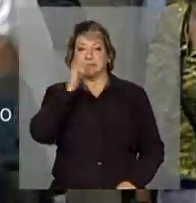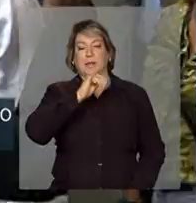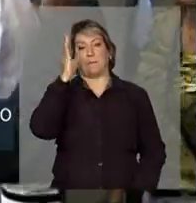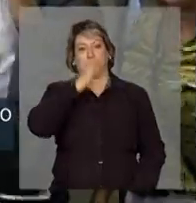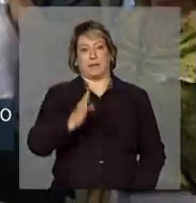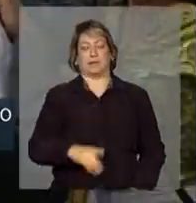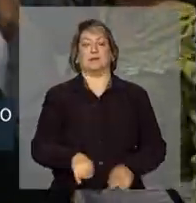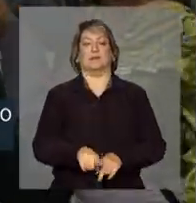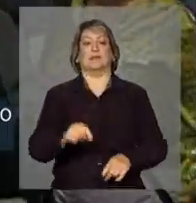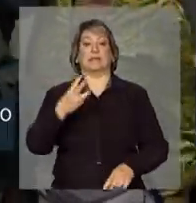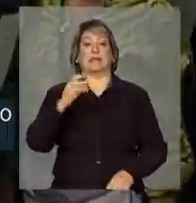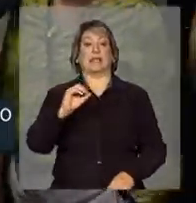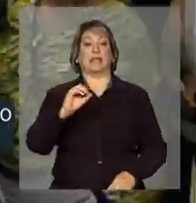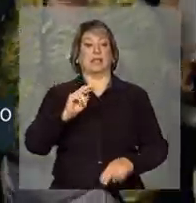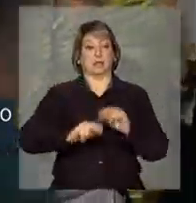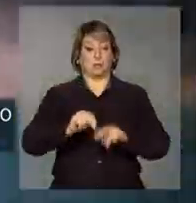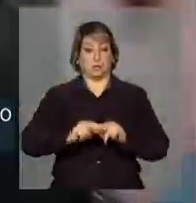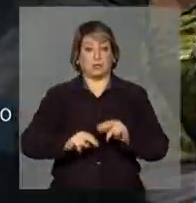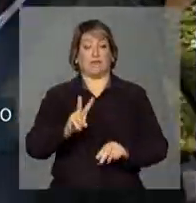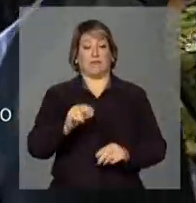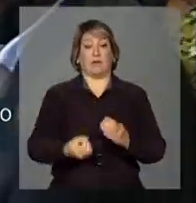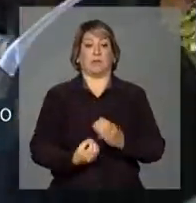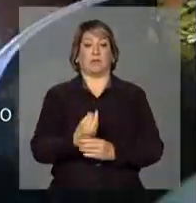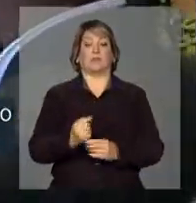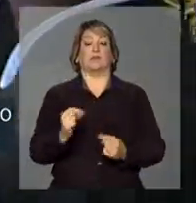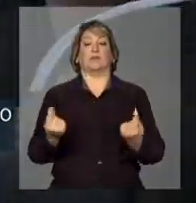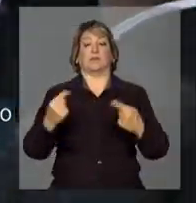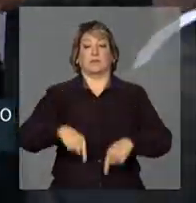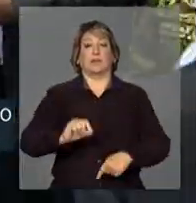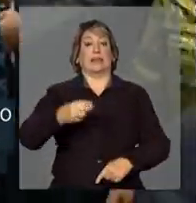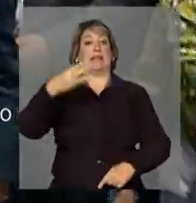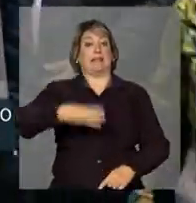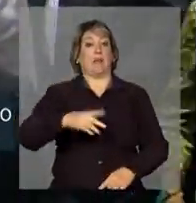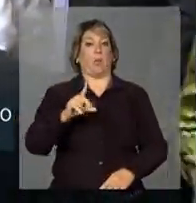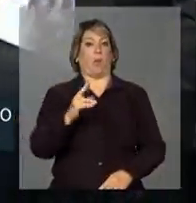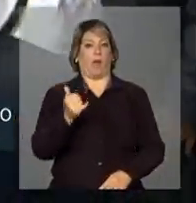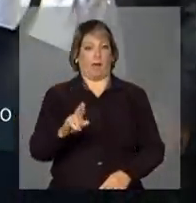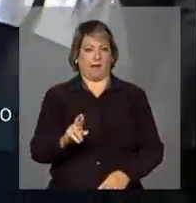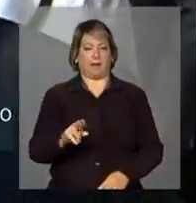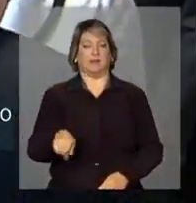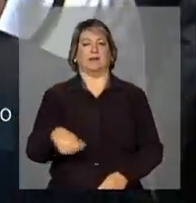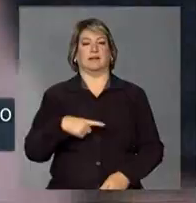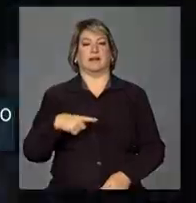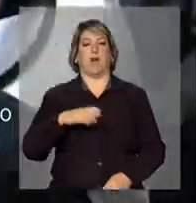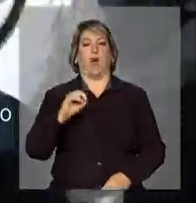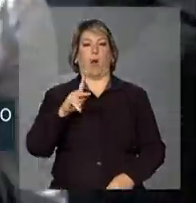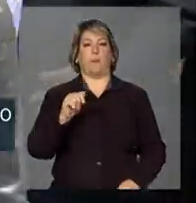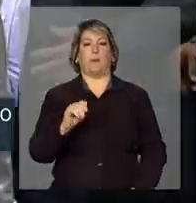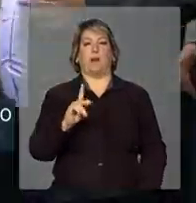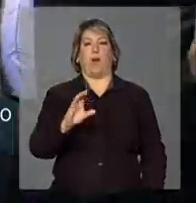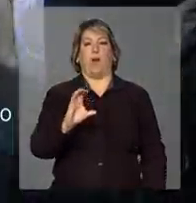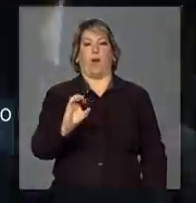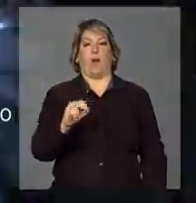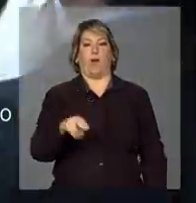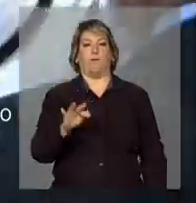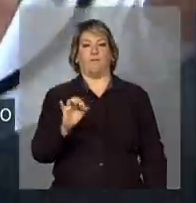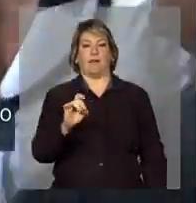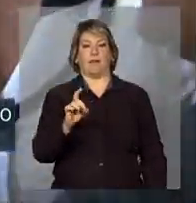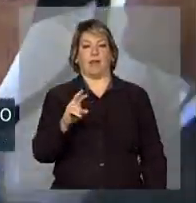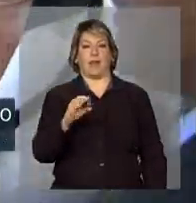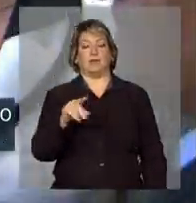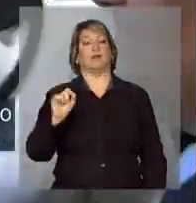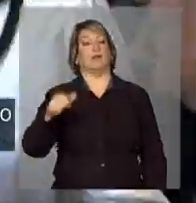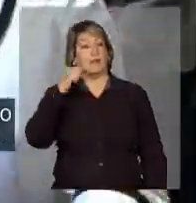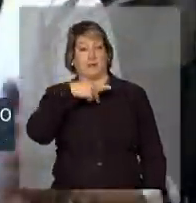dia 30 de junho será a disputa do terceiro lugar. A presidenta vai fazer uma